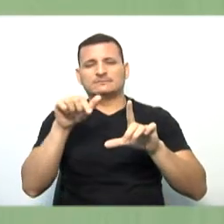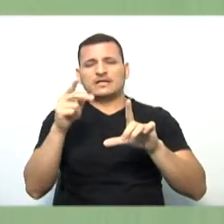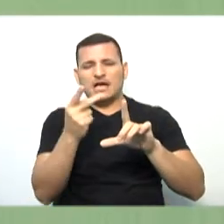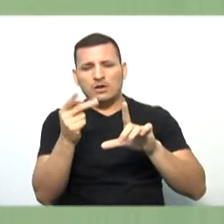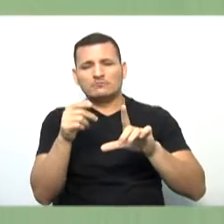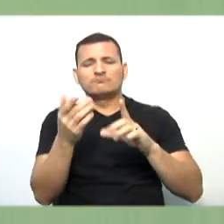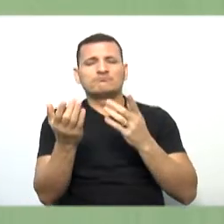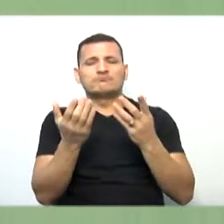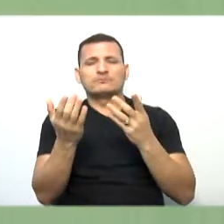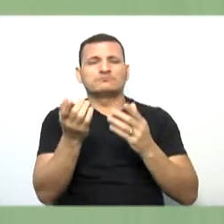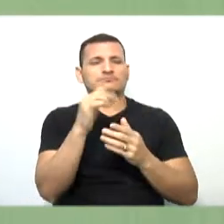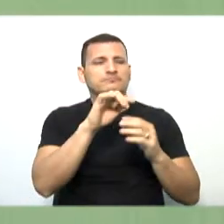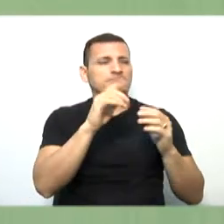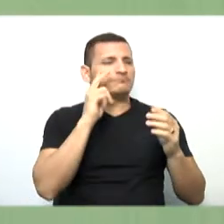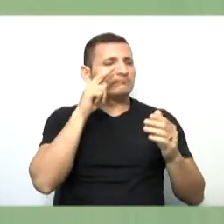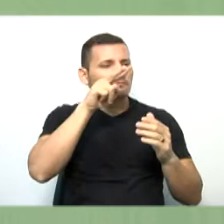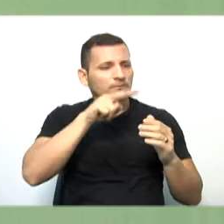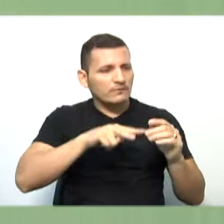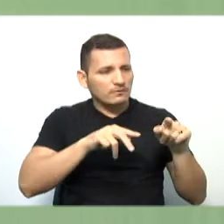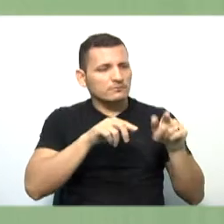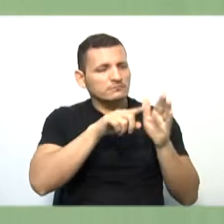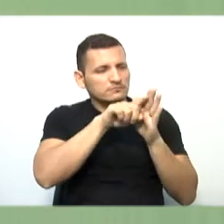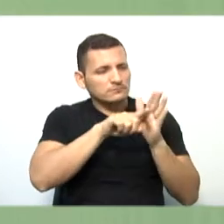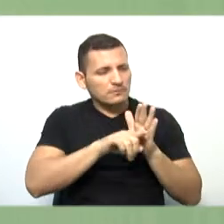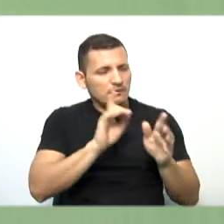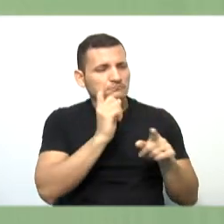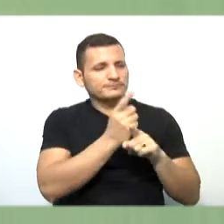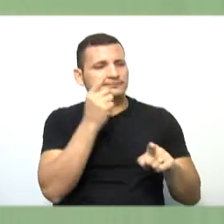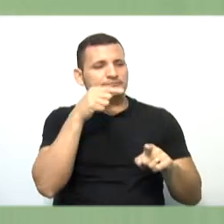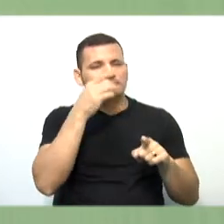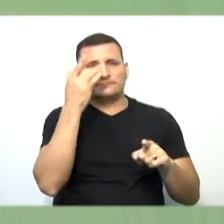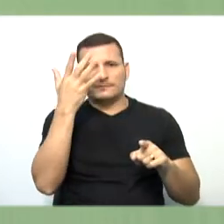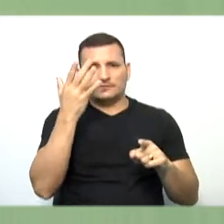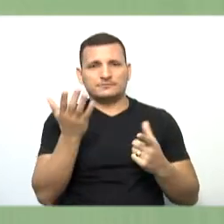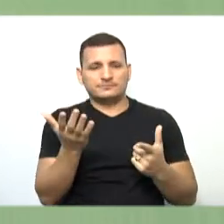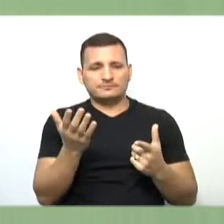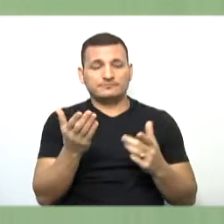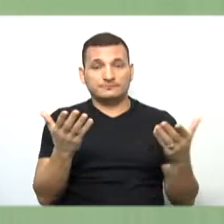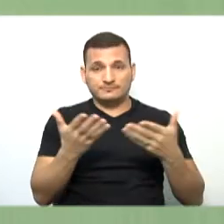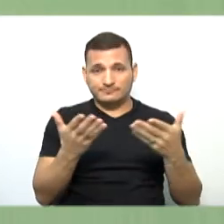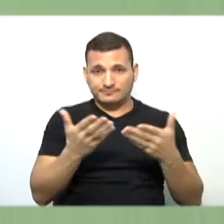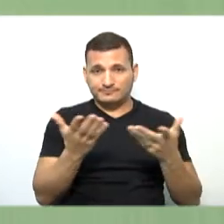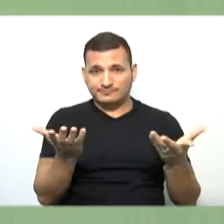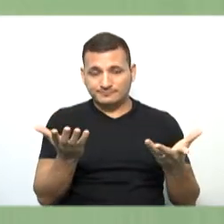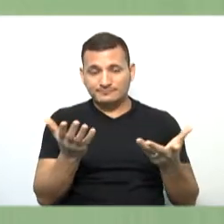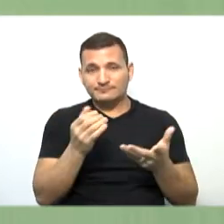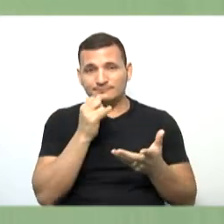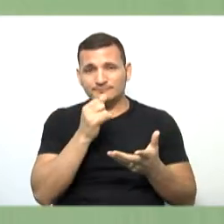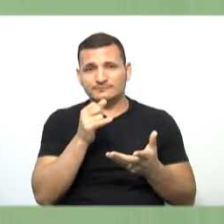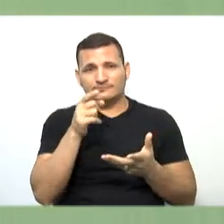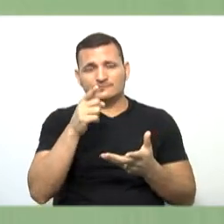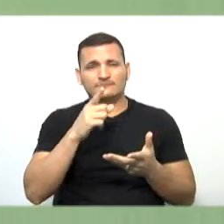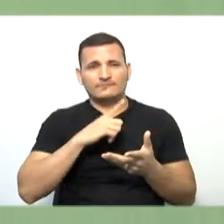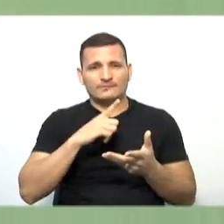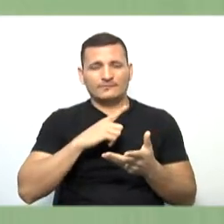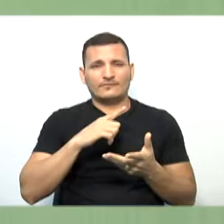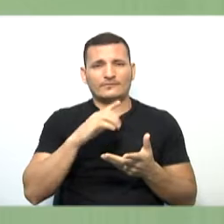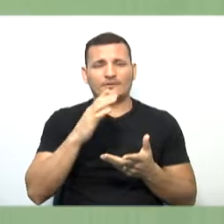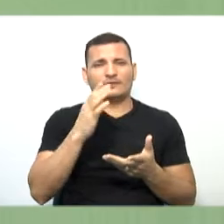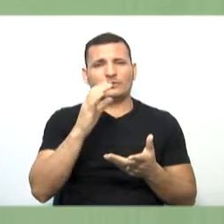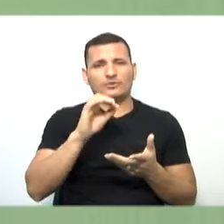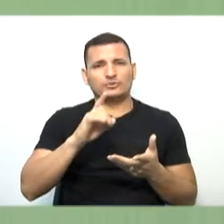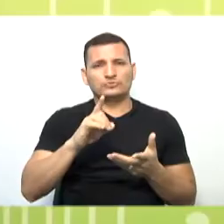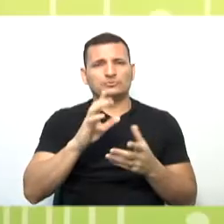meu site, é bug, vai lá dar uma olhada. Agora, raciocina comigo. Se você tá com um código,